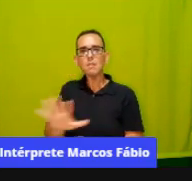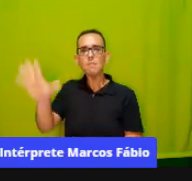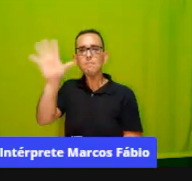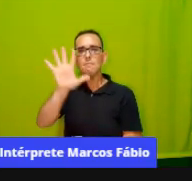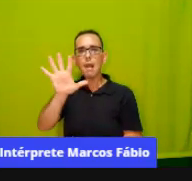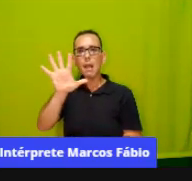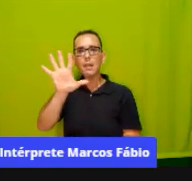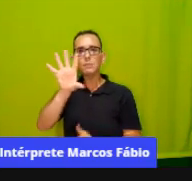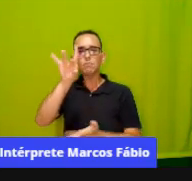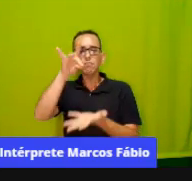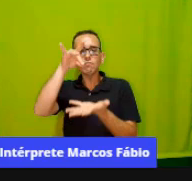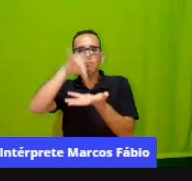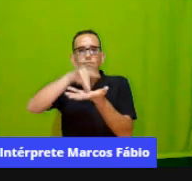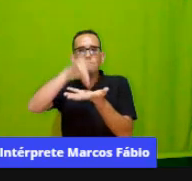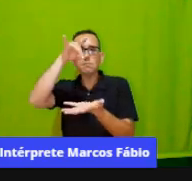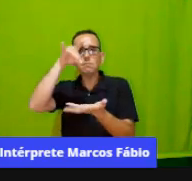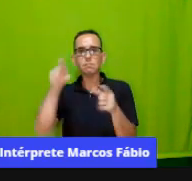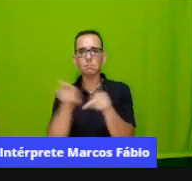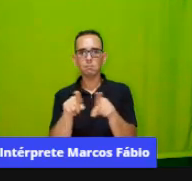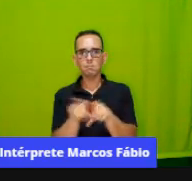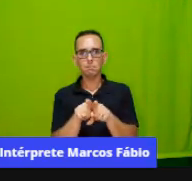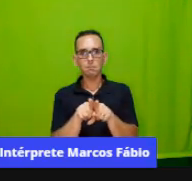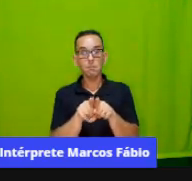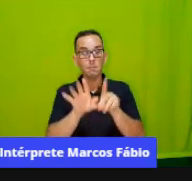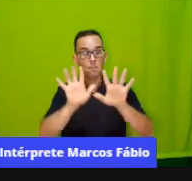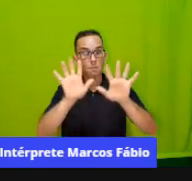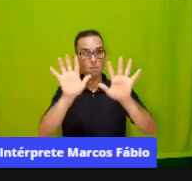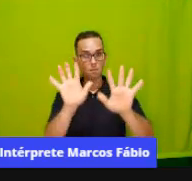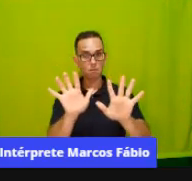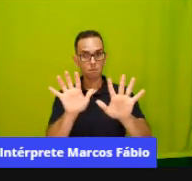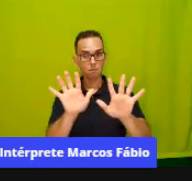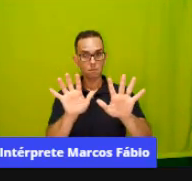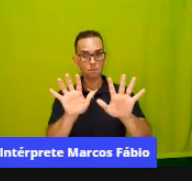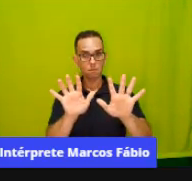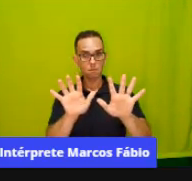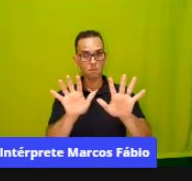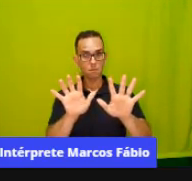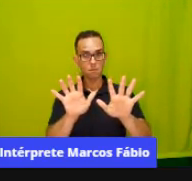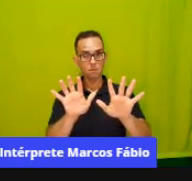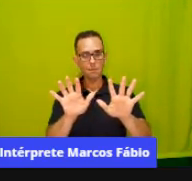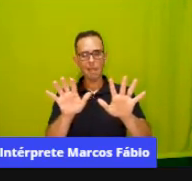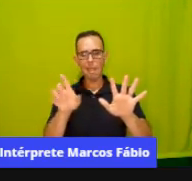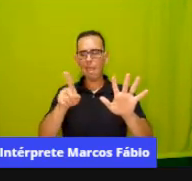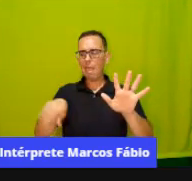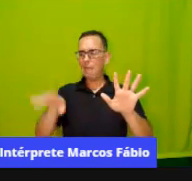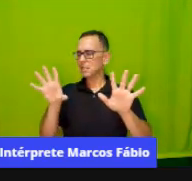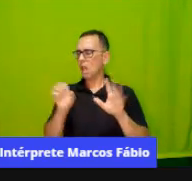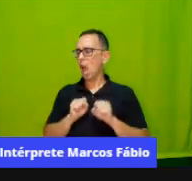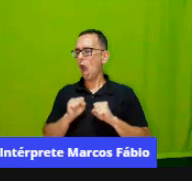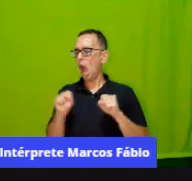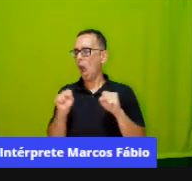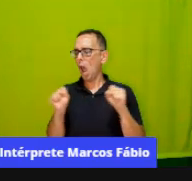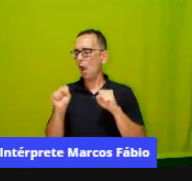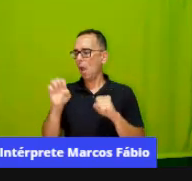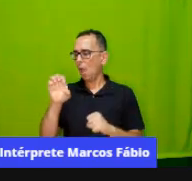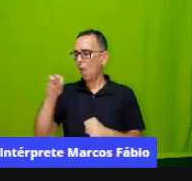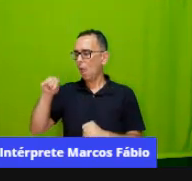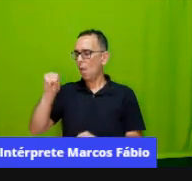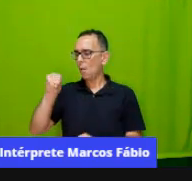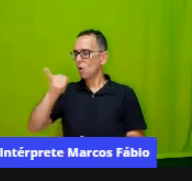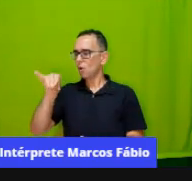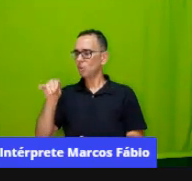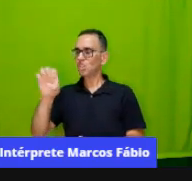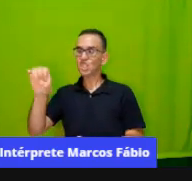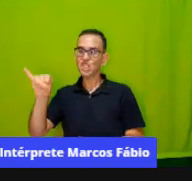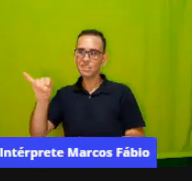muito prático, né? Aqui nesse chaveirinho a gente colocou imagens reais, né? Mas assim, tirando